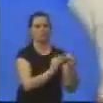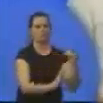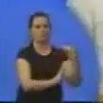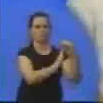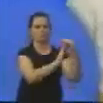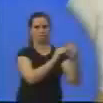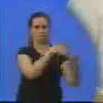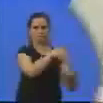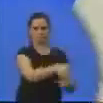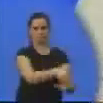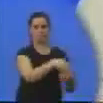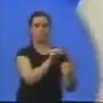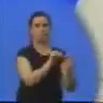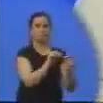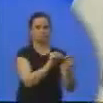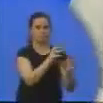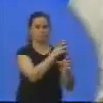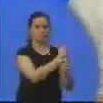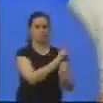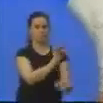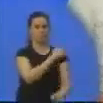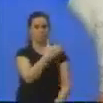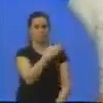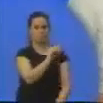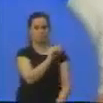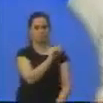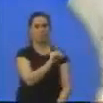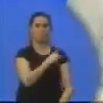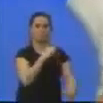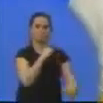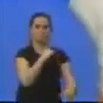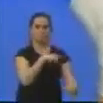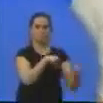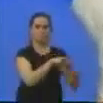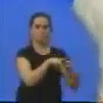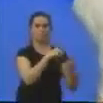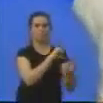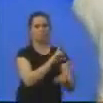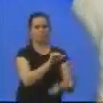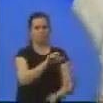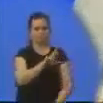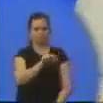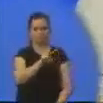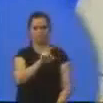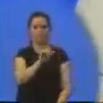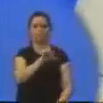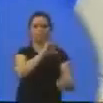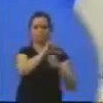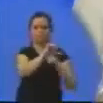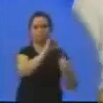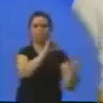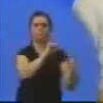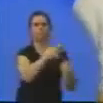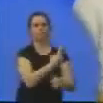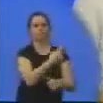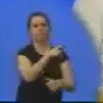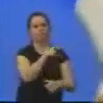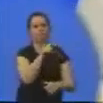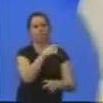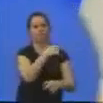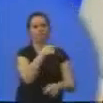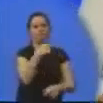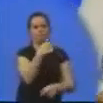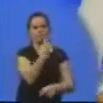mínimo da função, utilizando a derivada. Então vamos lá. Começamos derivando a função. Derivei a função, deu 2x